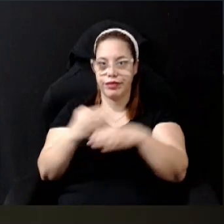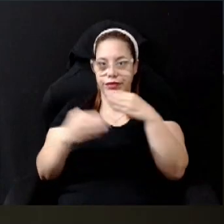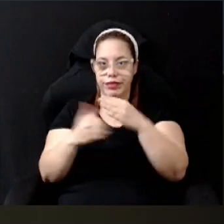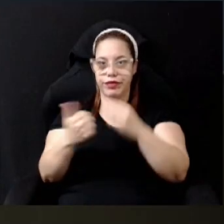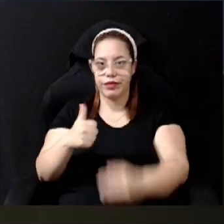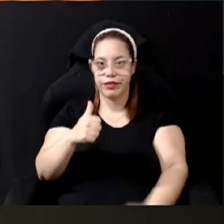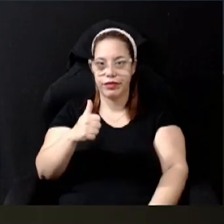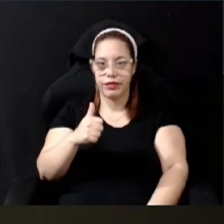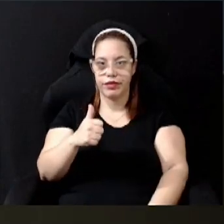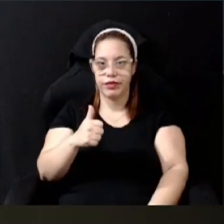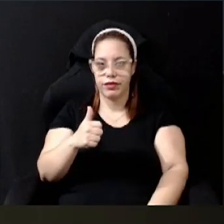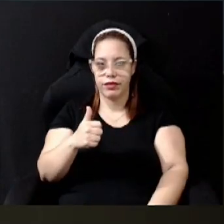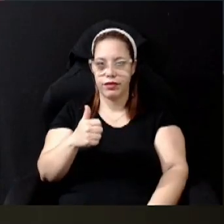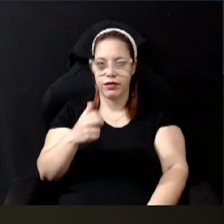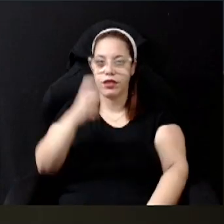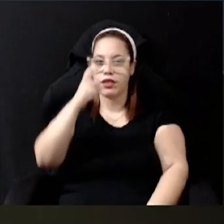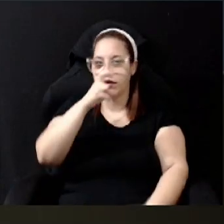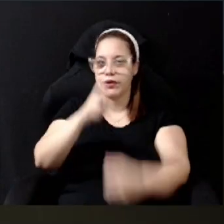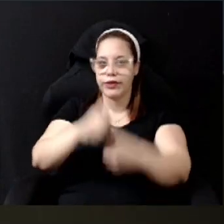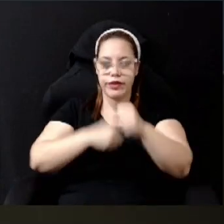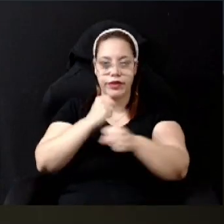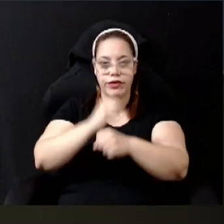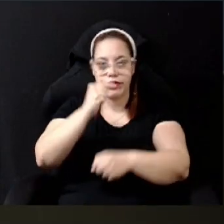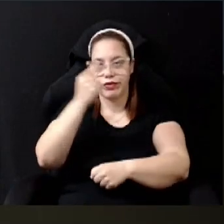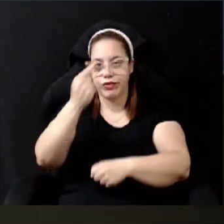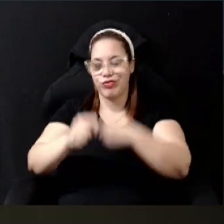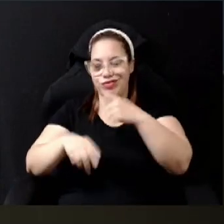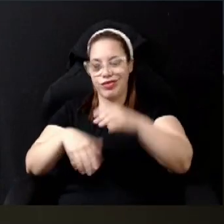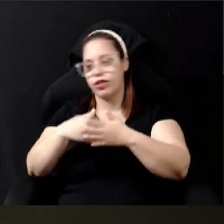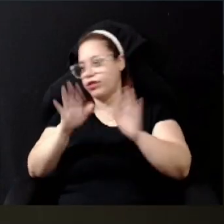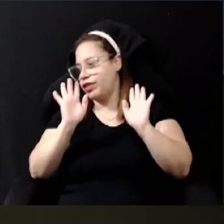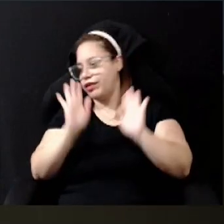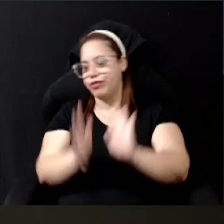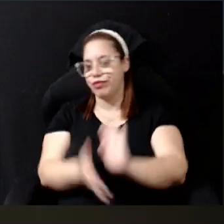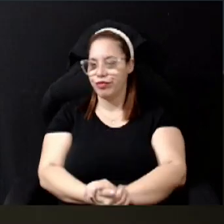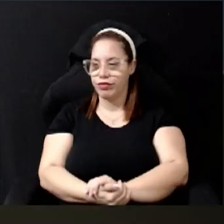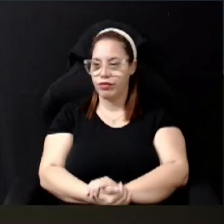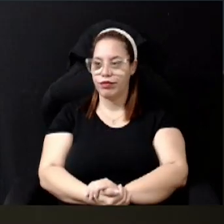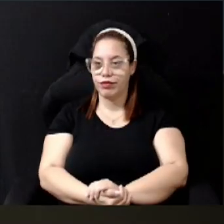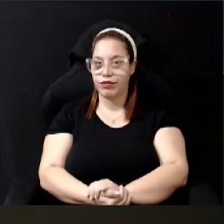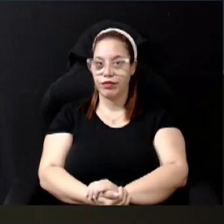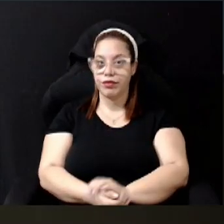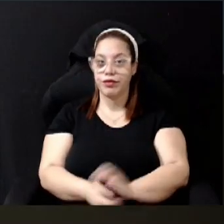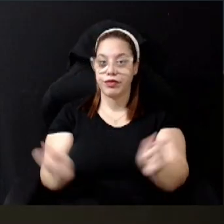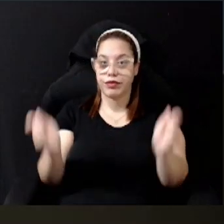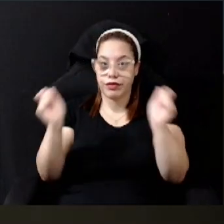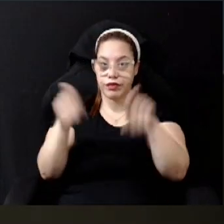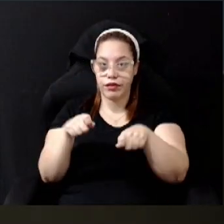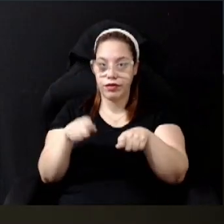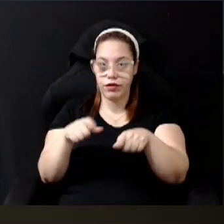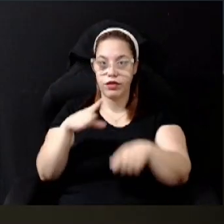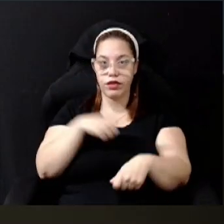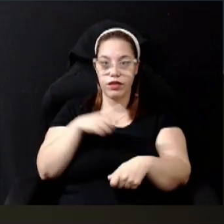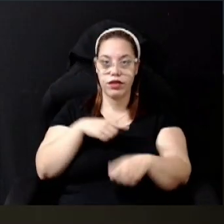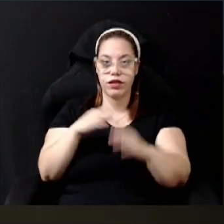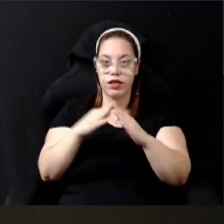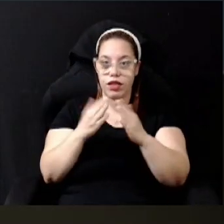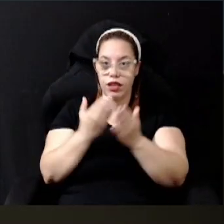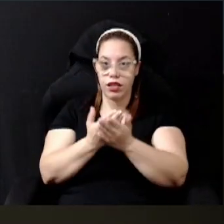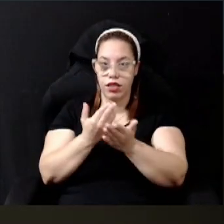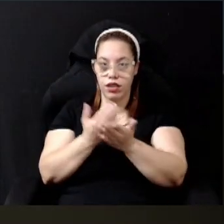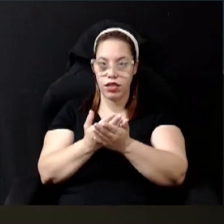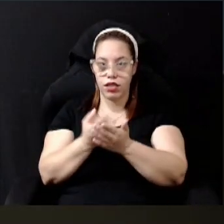mais 5 anos em outra, enfim. E quando veio a possibilidade de ter uma escola, primeiramente